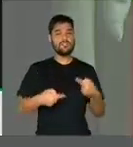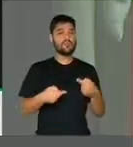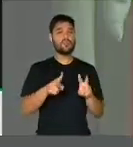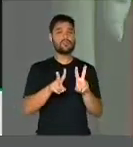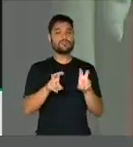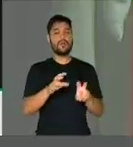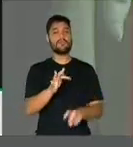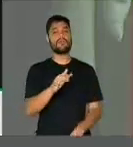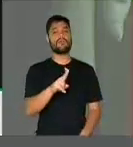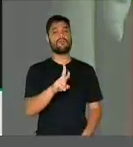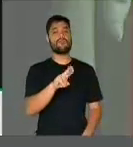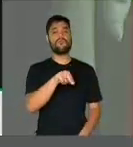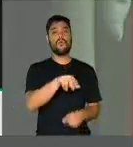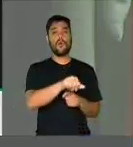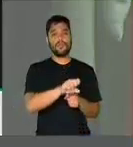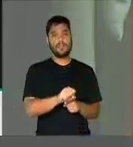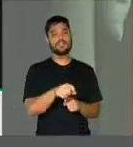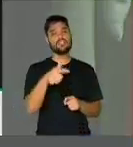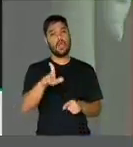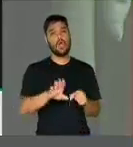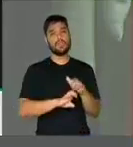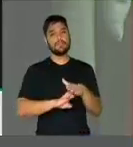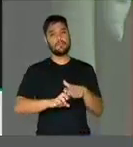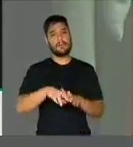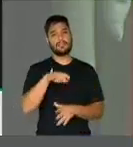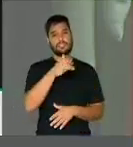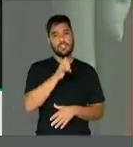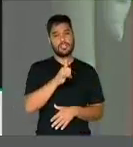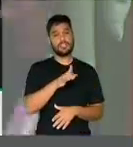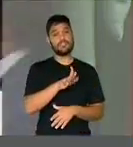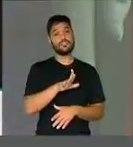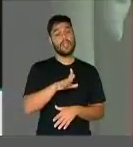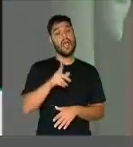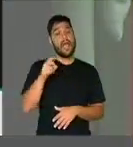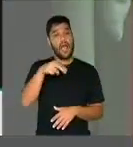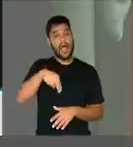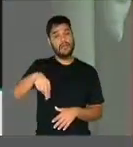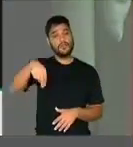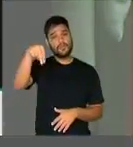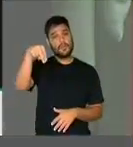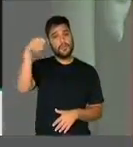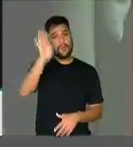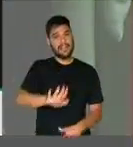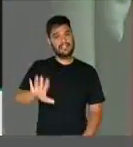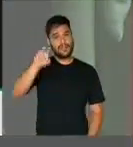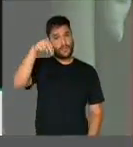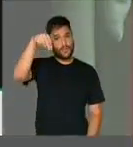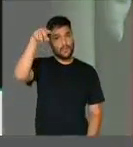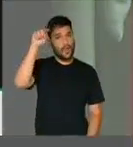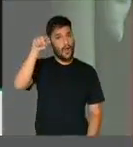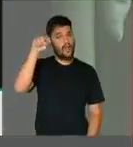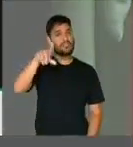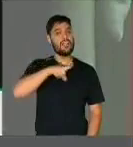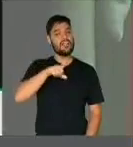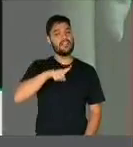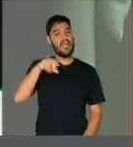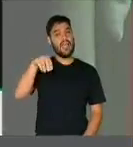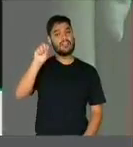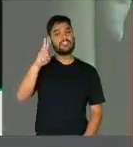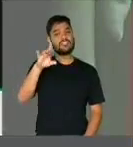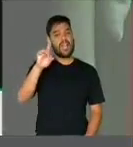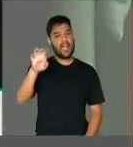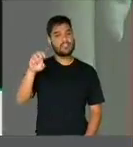de Furnas e outras. Sabemos que temos Eletronorte no norte do país, que temos a Chess no